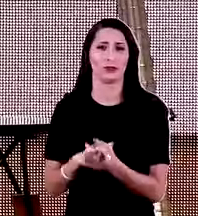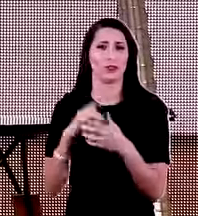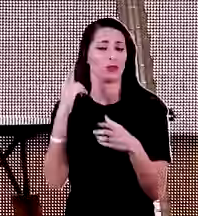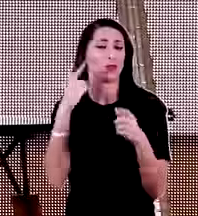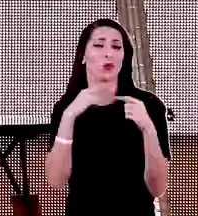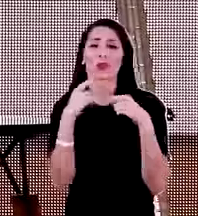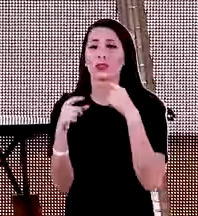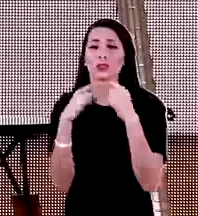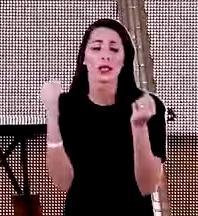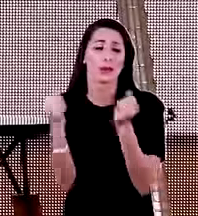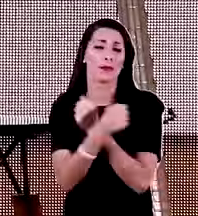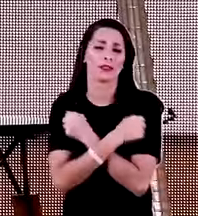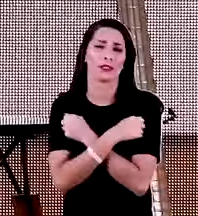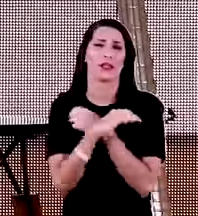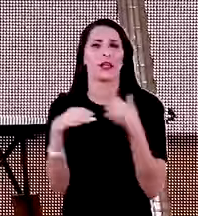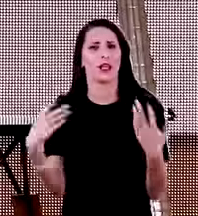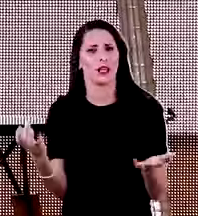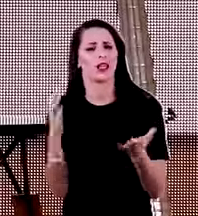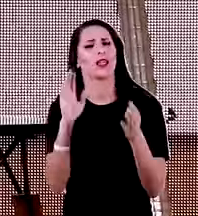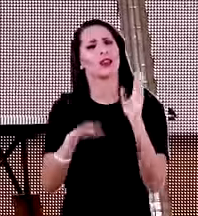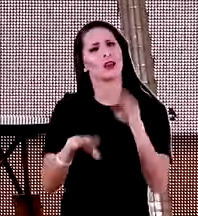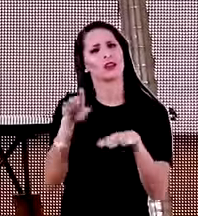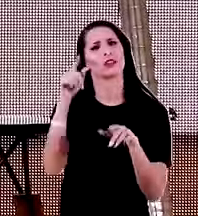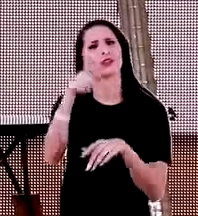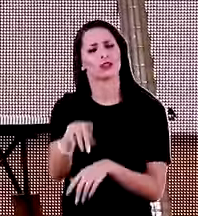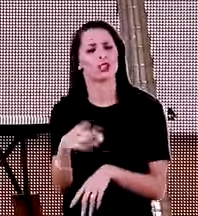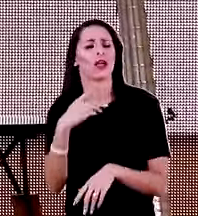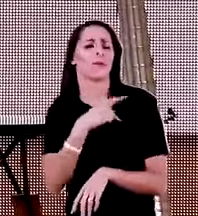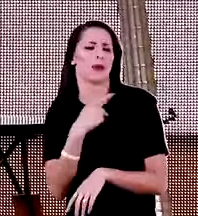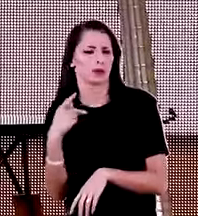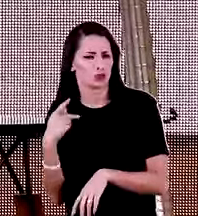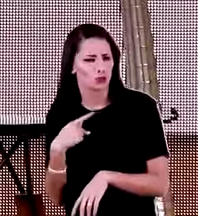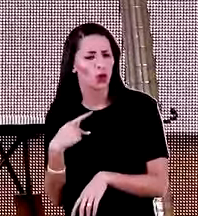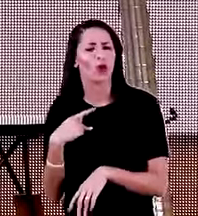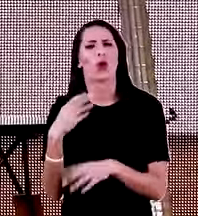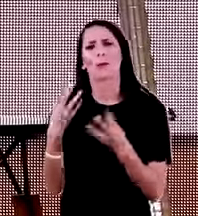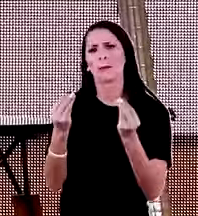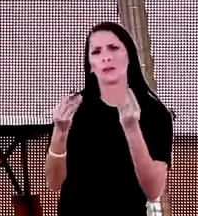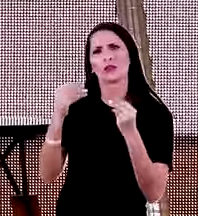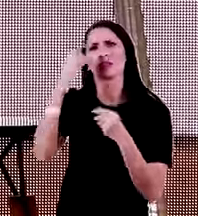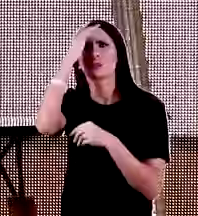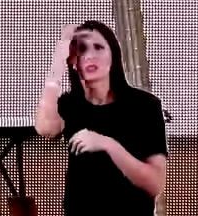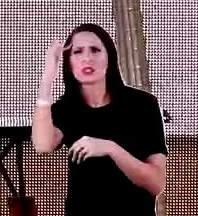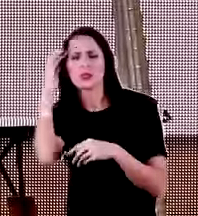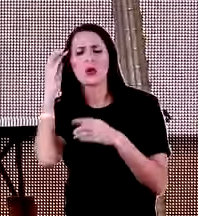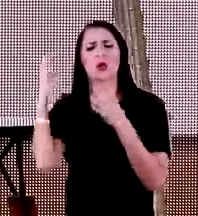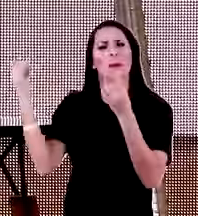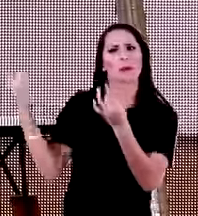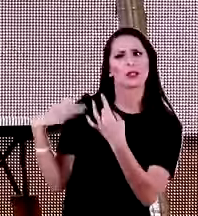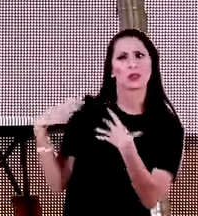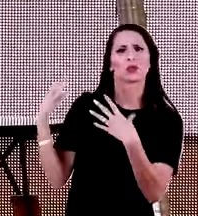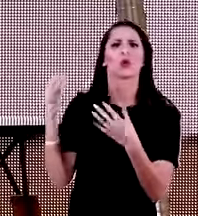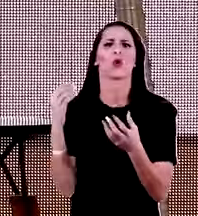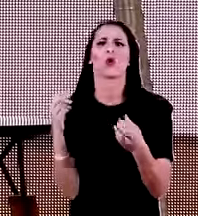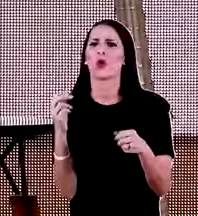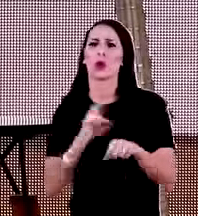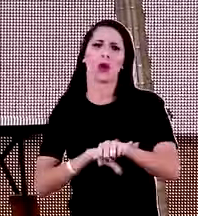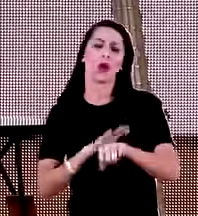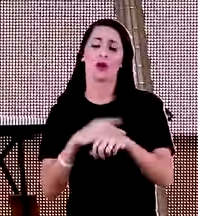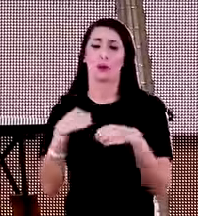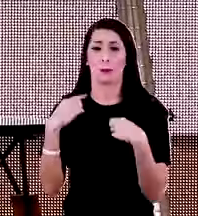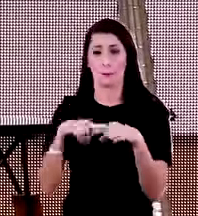Ei, talvez você tá aí no seu lugar. É, pastora, na minha vida muita gente me abandonou, muita gente me deixou na hora que eu mais precisei. Claro, tu virou um porco